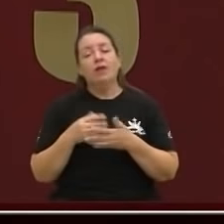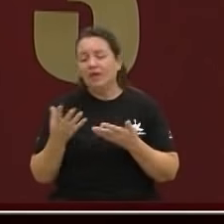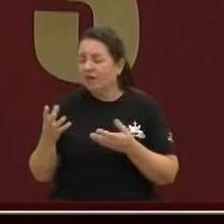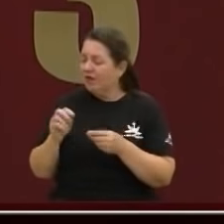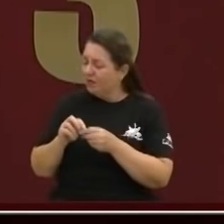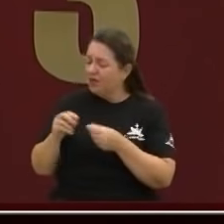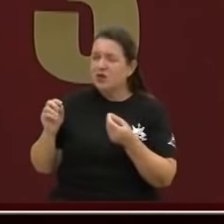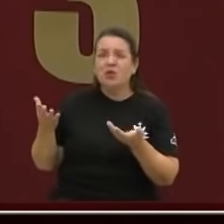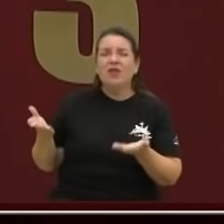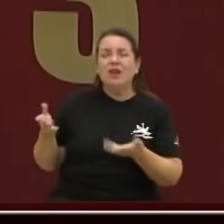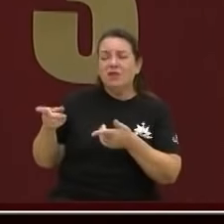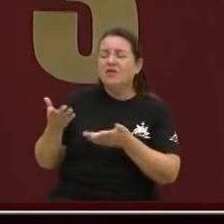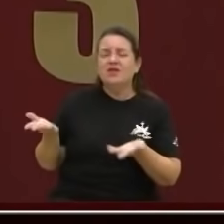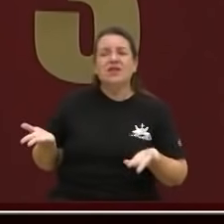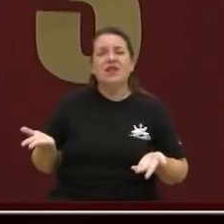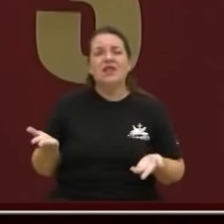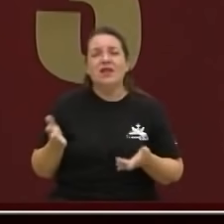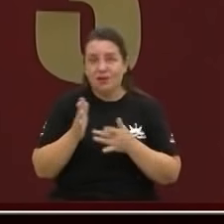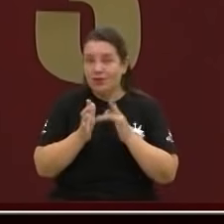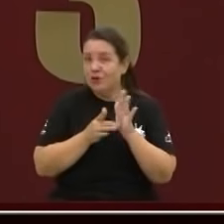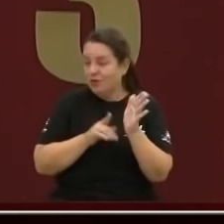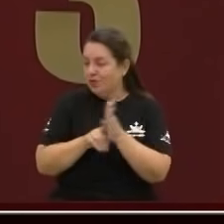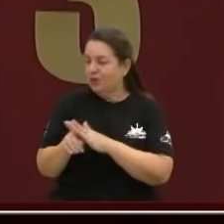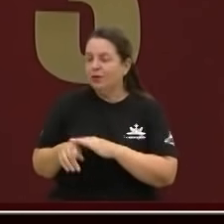te faça?